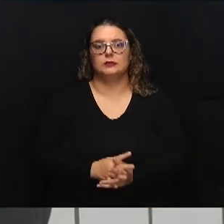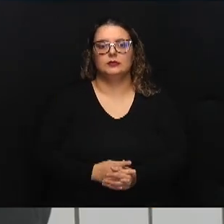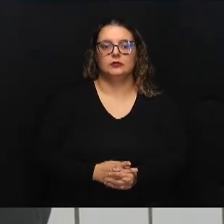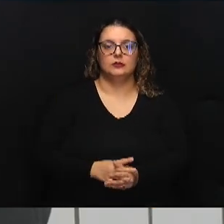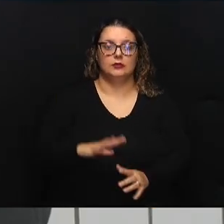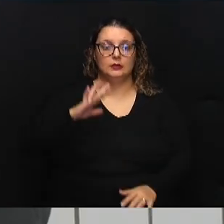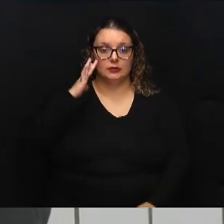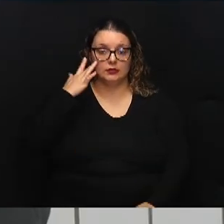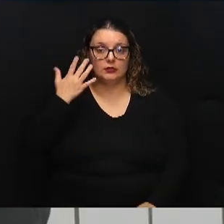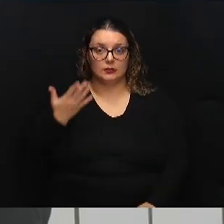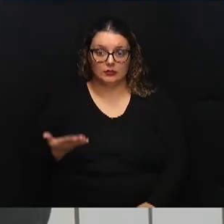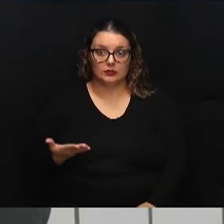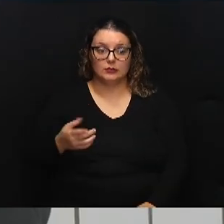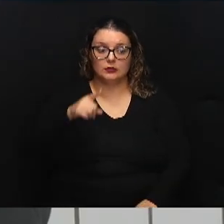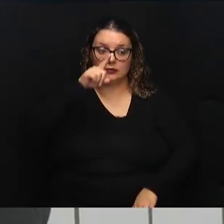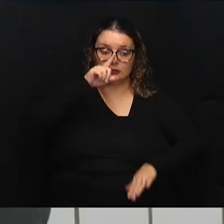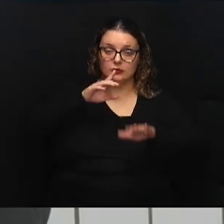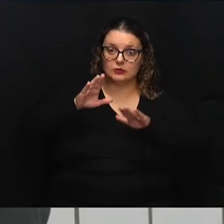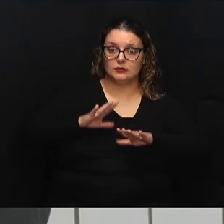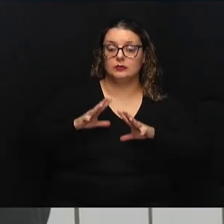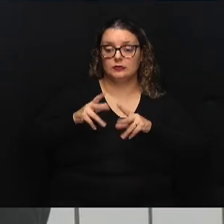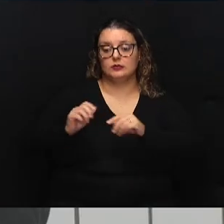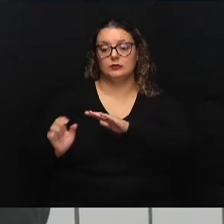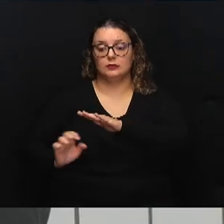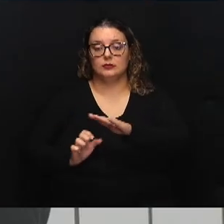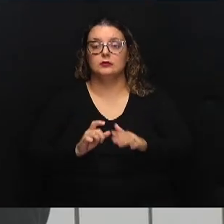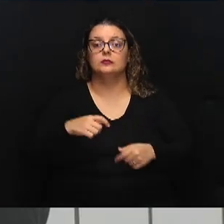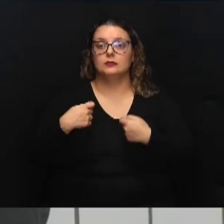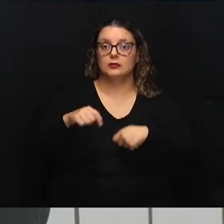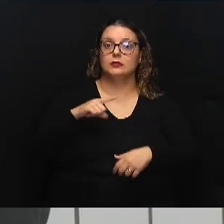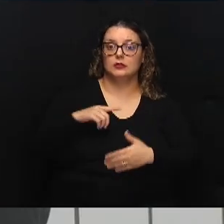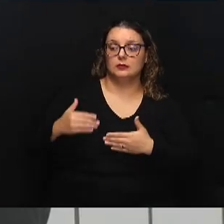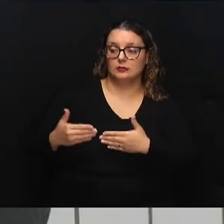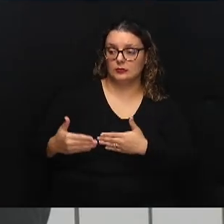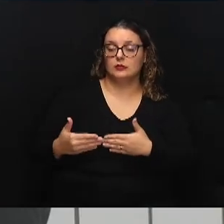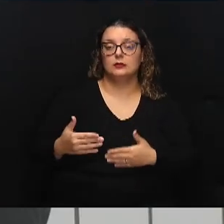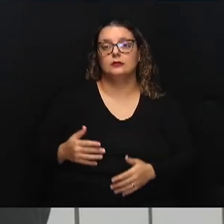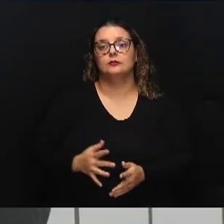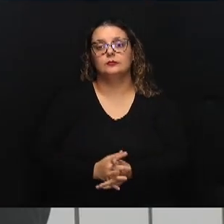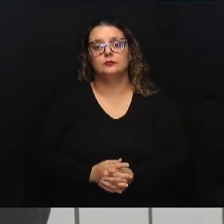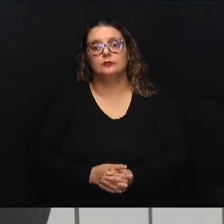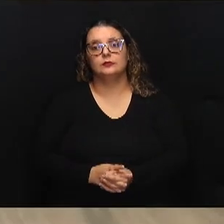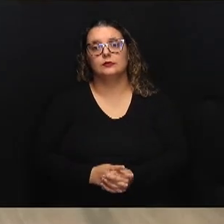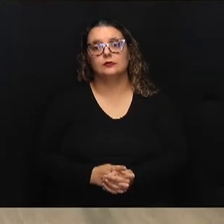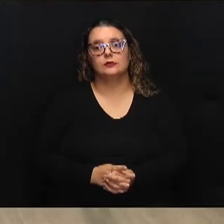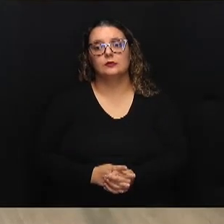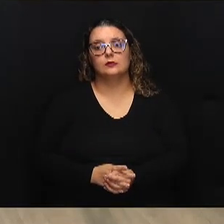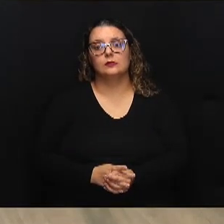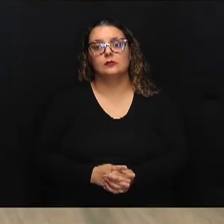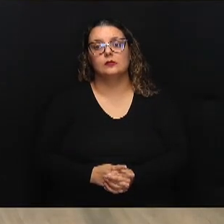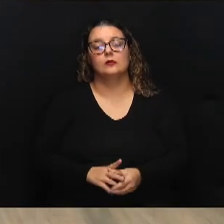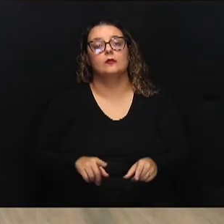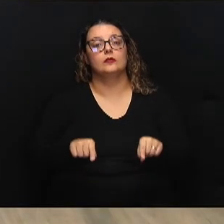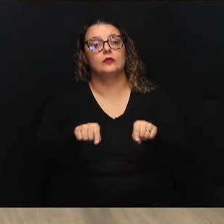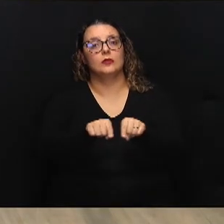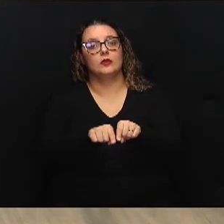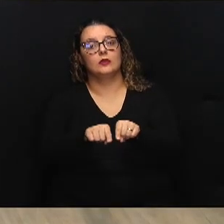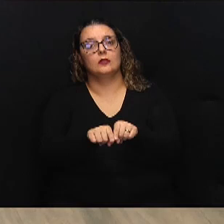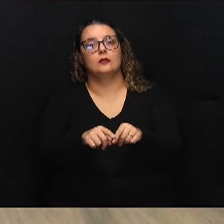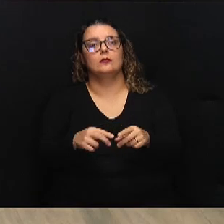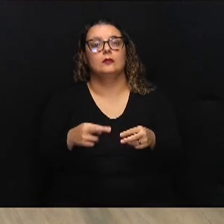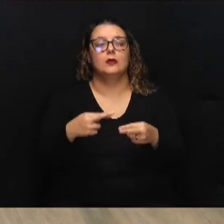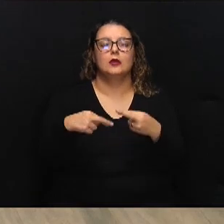que é um cuidado que todas as empresas vão ter que ter a partir de agora. Além dessa questão de